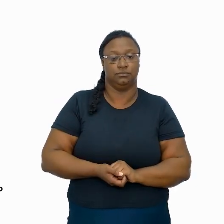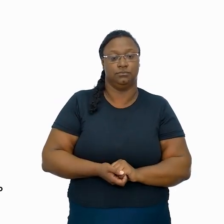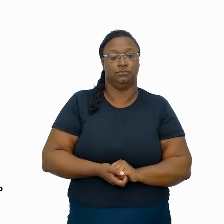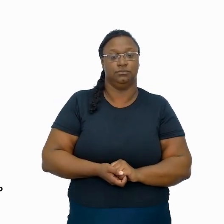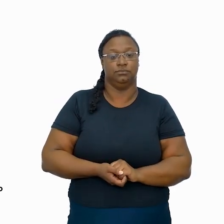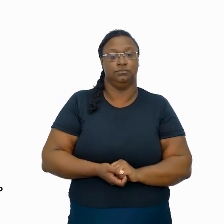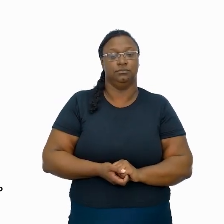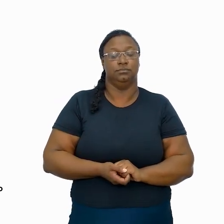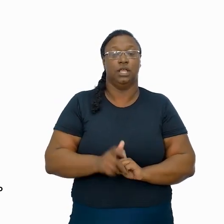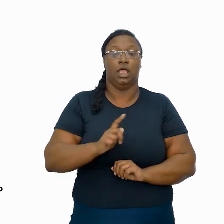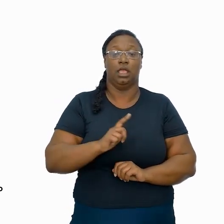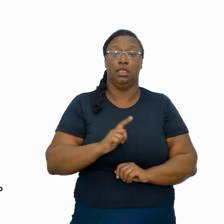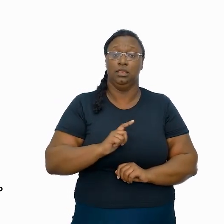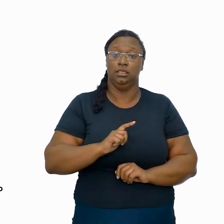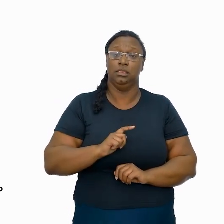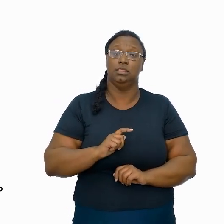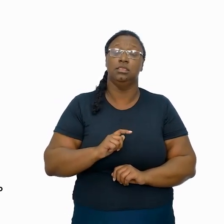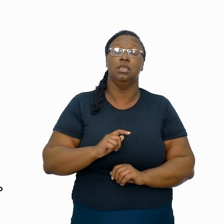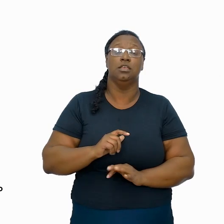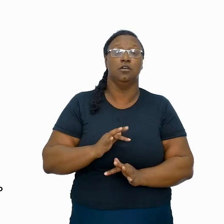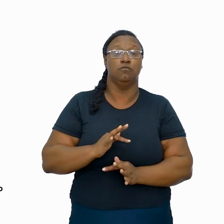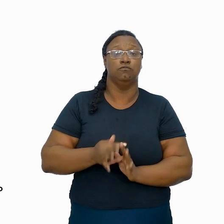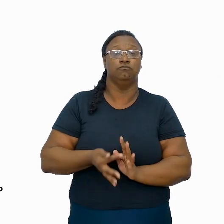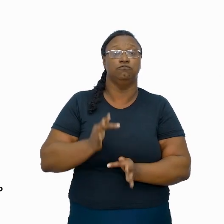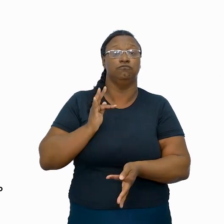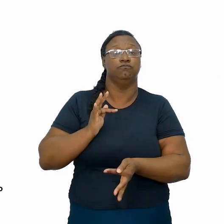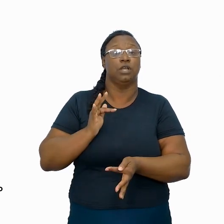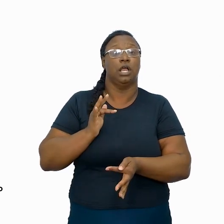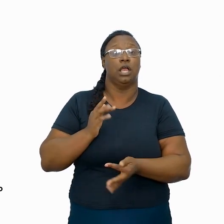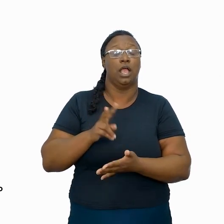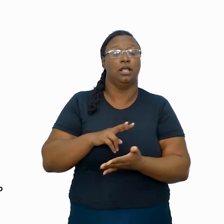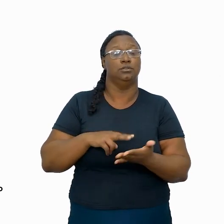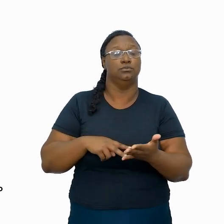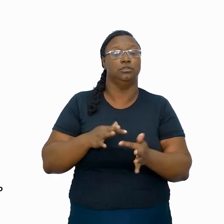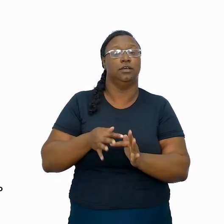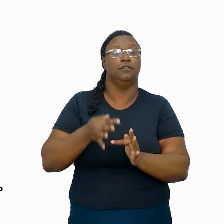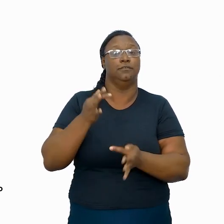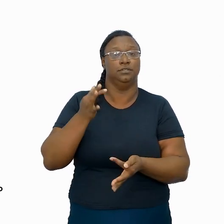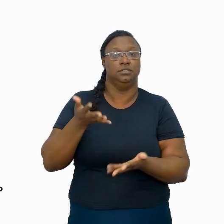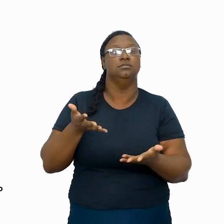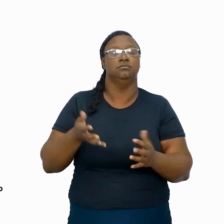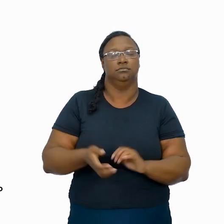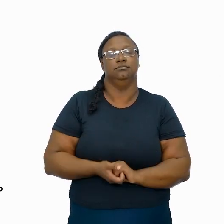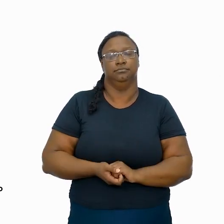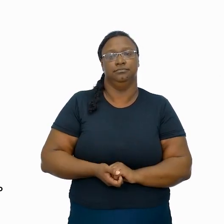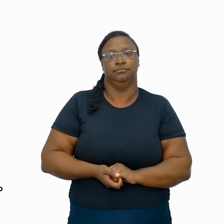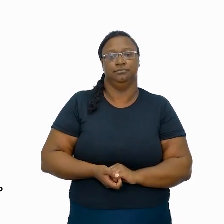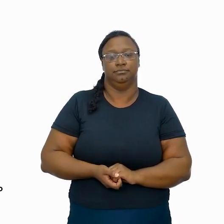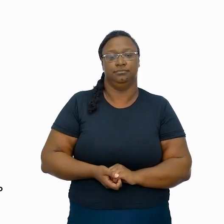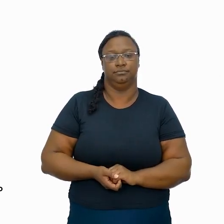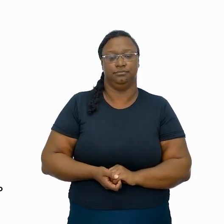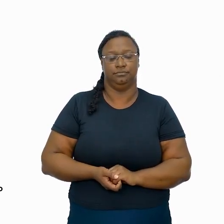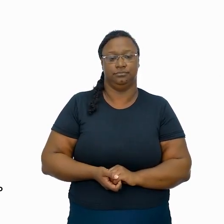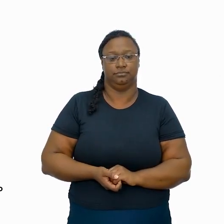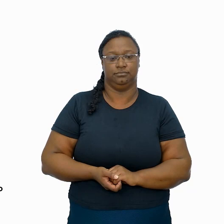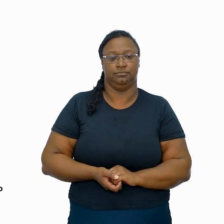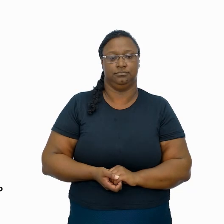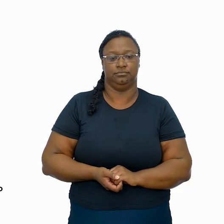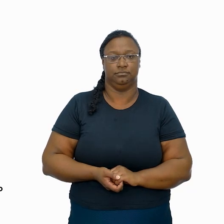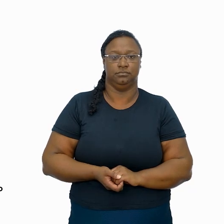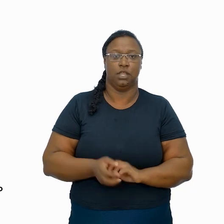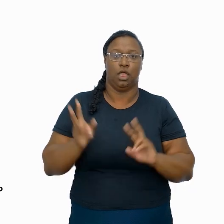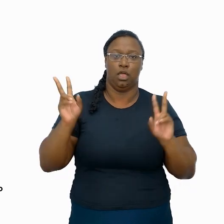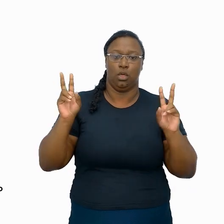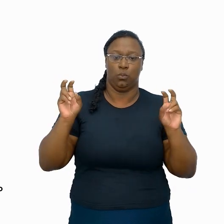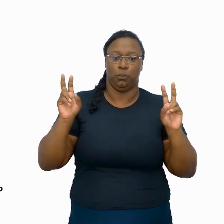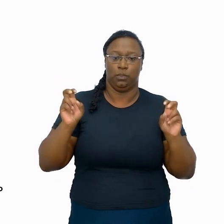que tem aulas de física, leituras de física, eles chamaram, né? Então tem os temas aí,